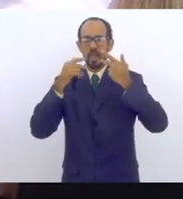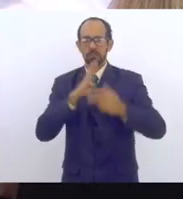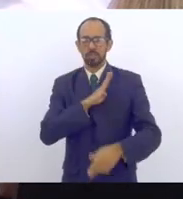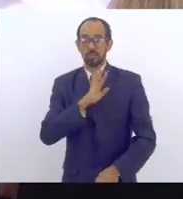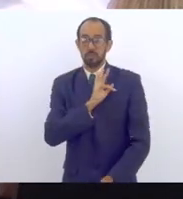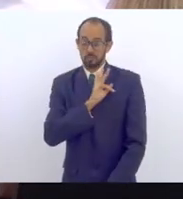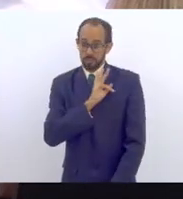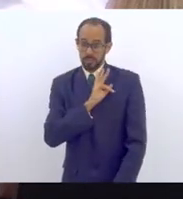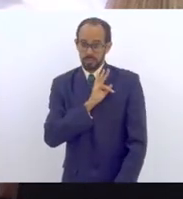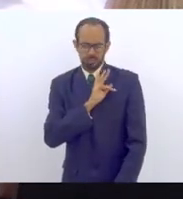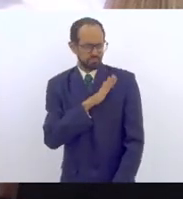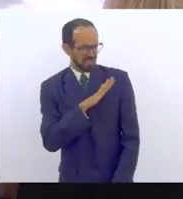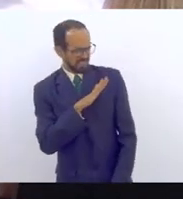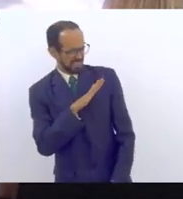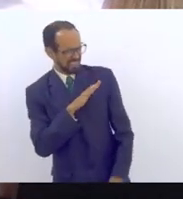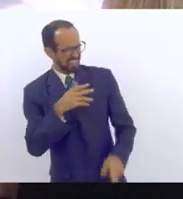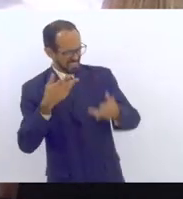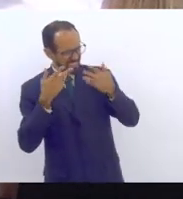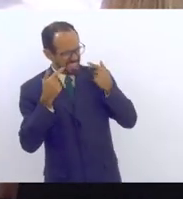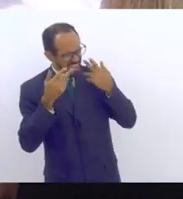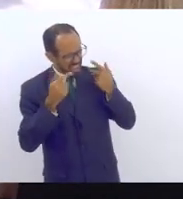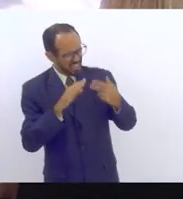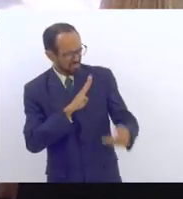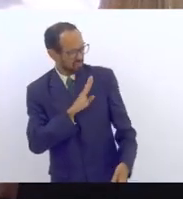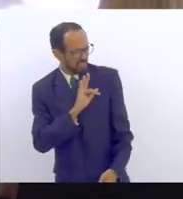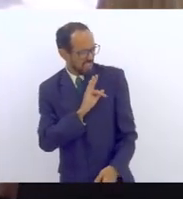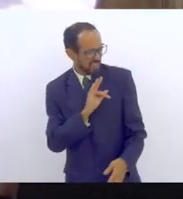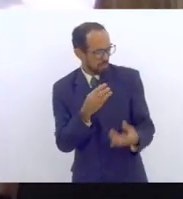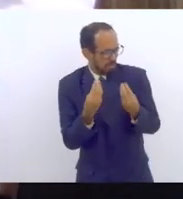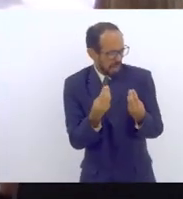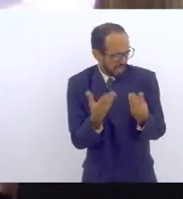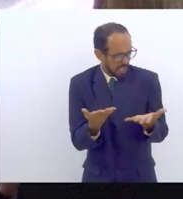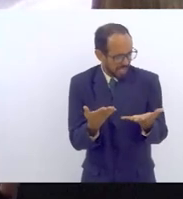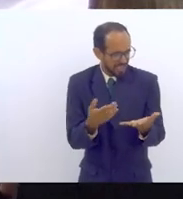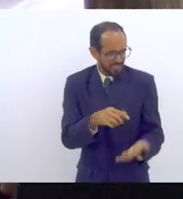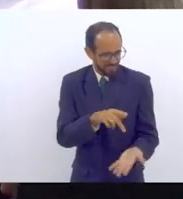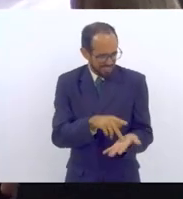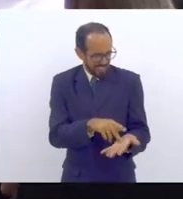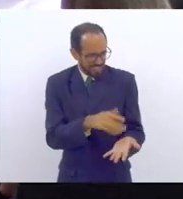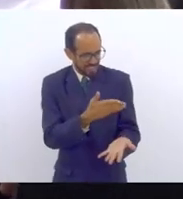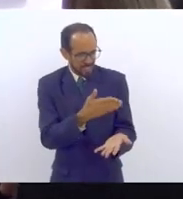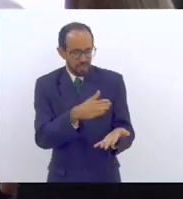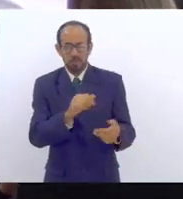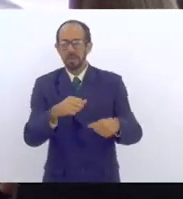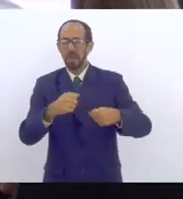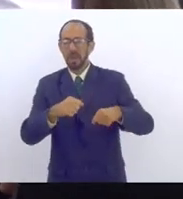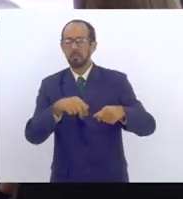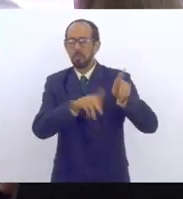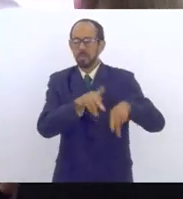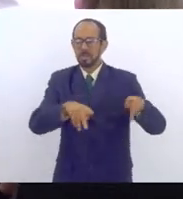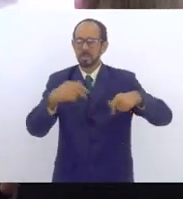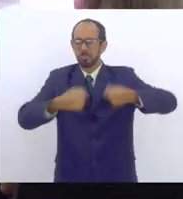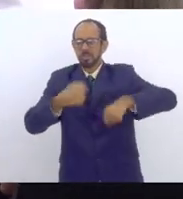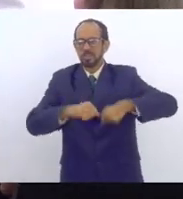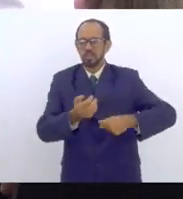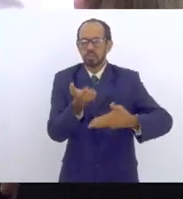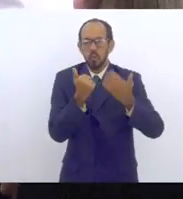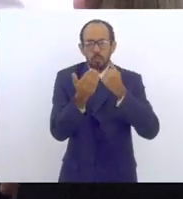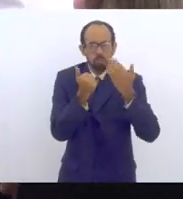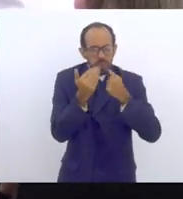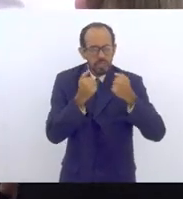assim o teatro na baixada para que teatro né O Povo Precisa é de asfalto precisa de comida